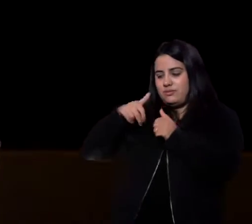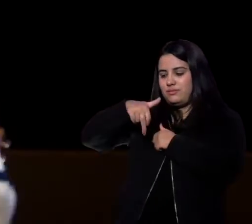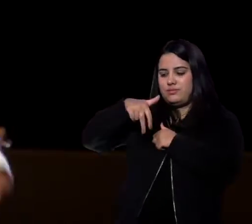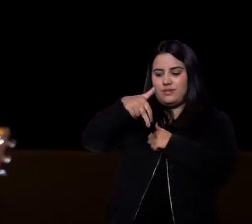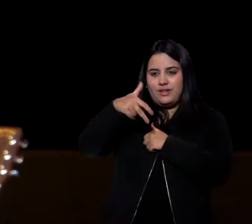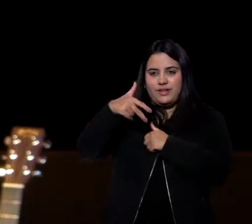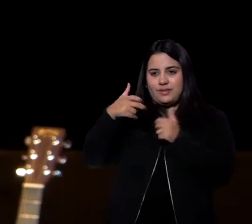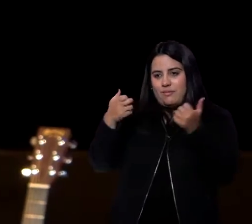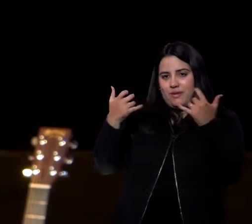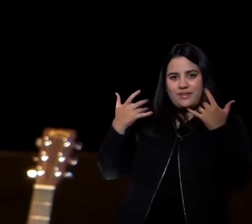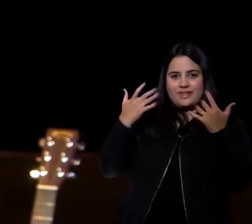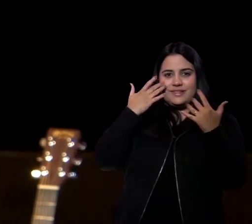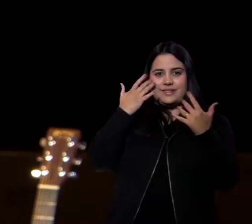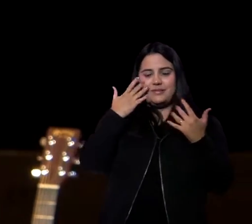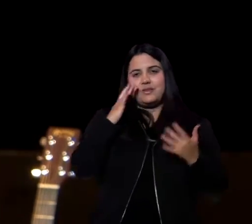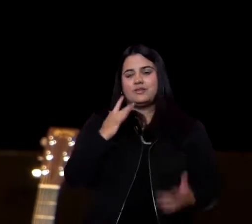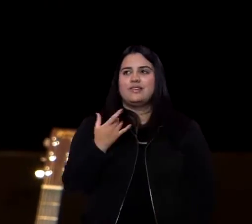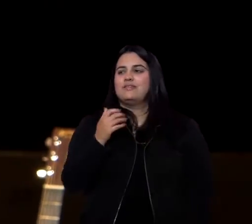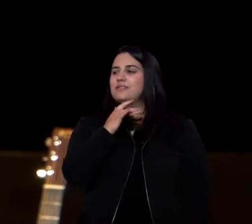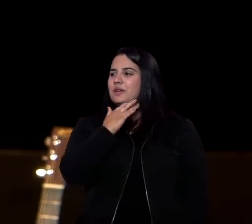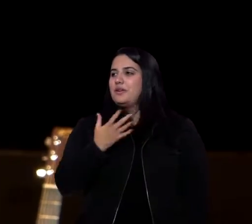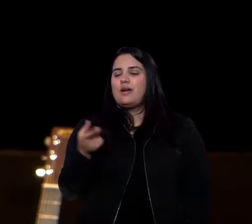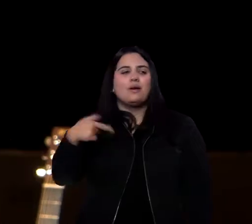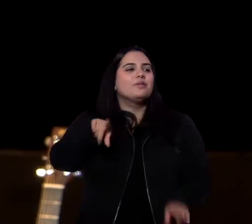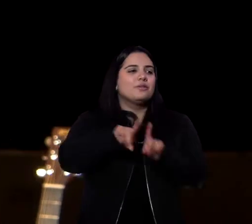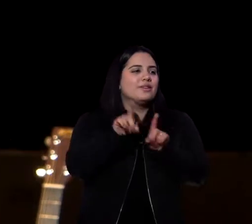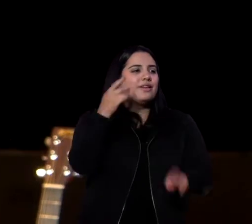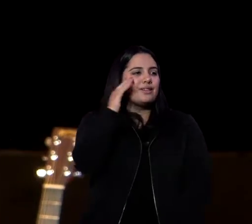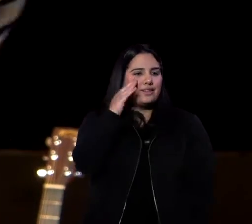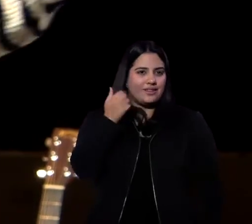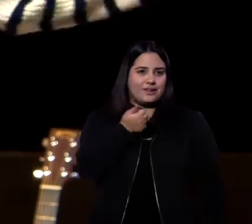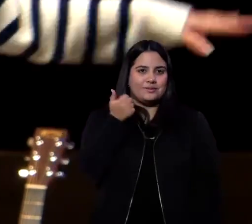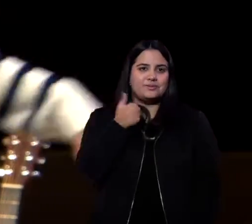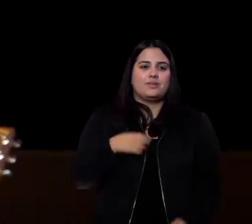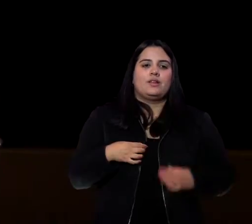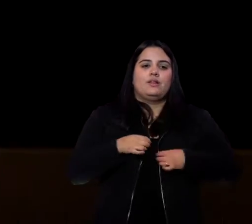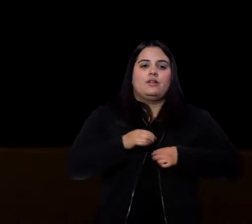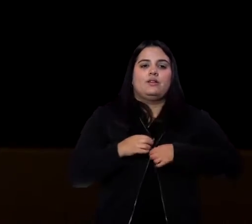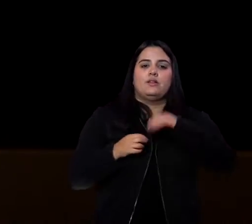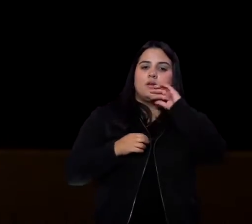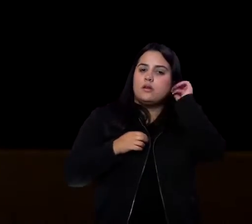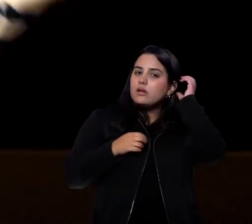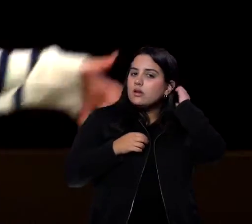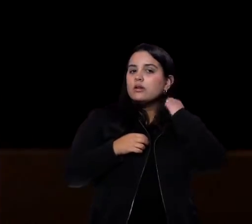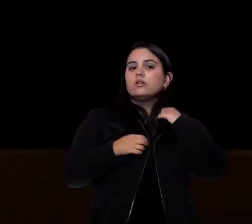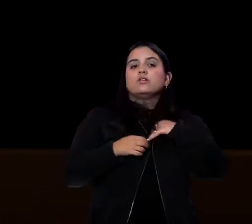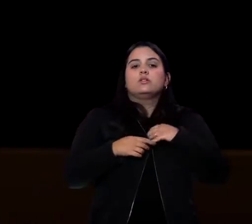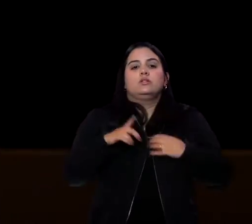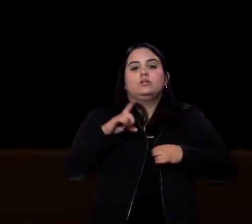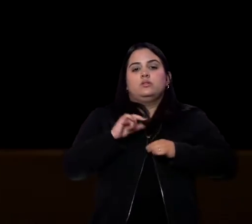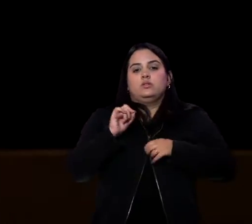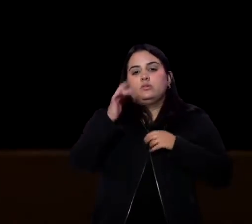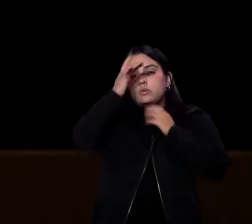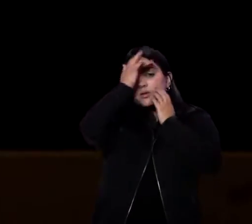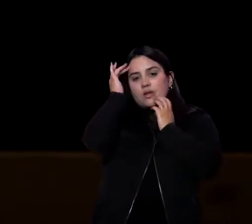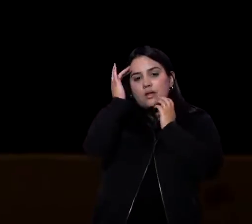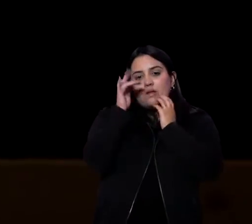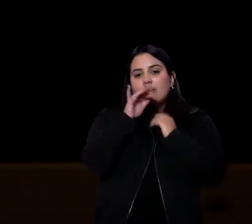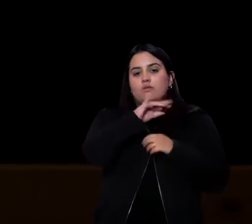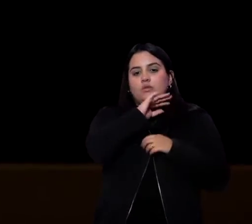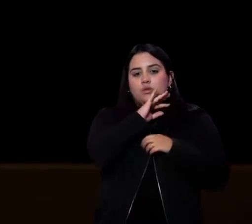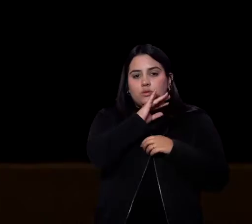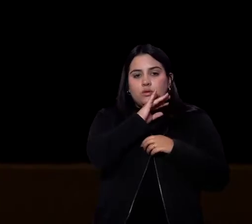sombreadas, não sei, ficou ruim, não sei se vocês entenderam. Fazia sombra sobre as pessoas que estavam doentes, que, sei lá,